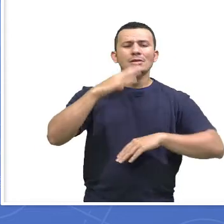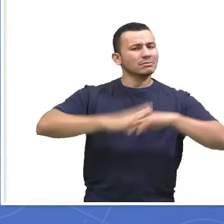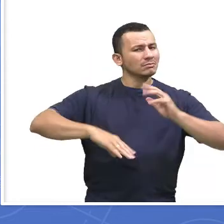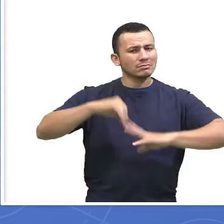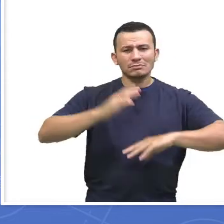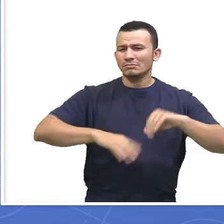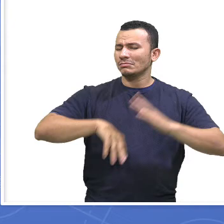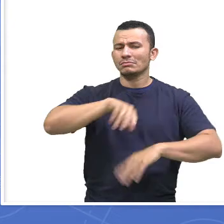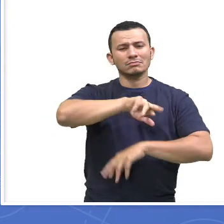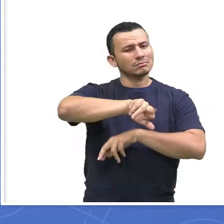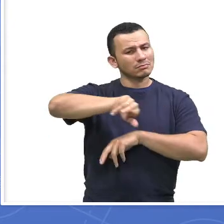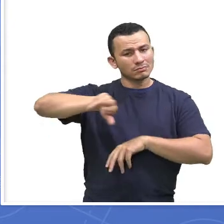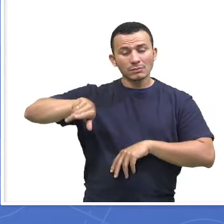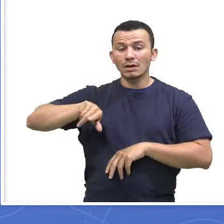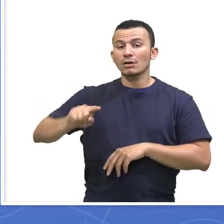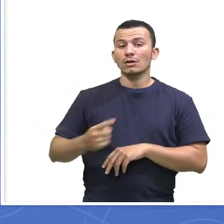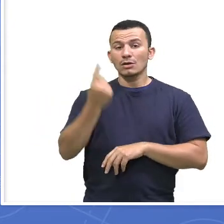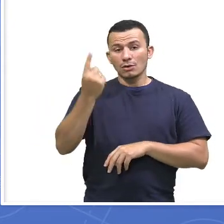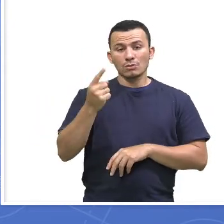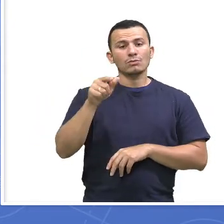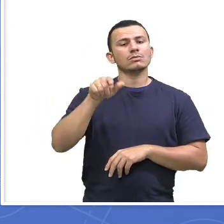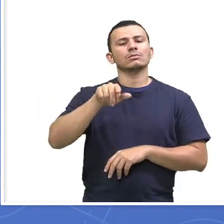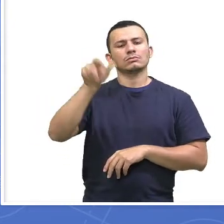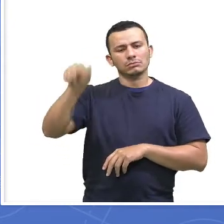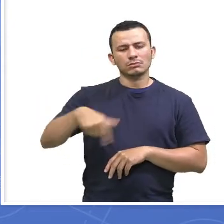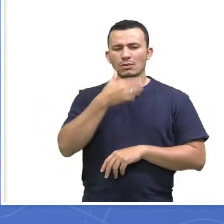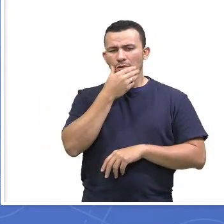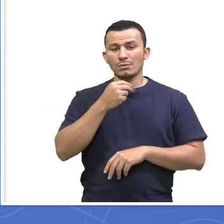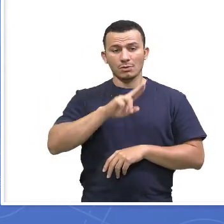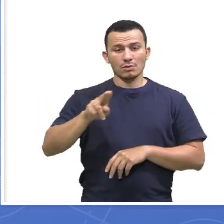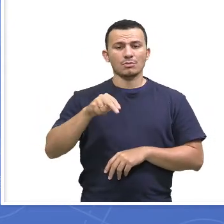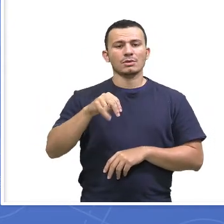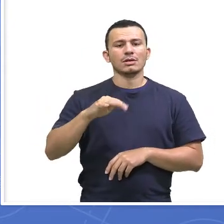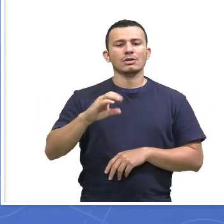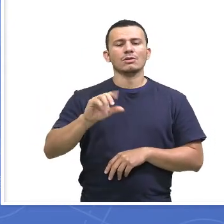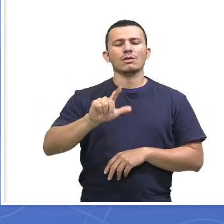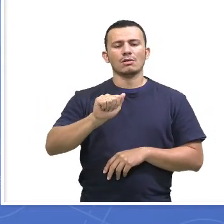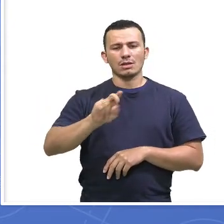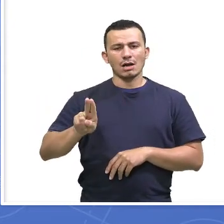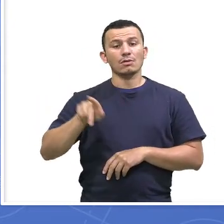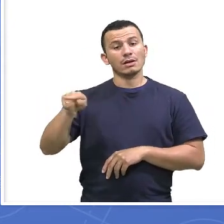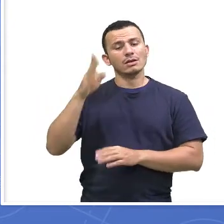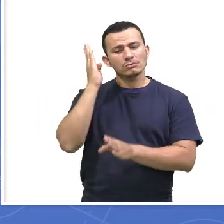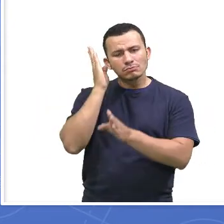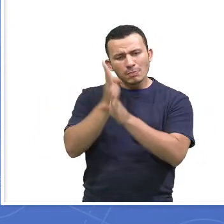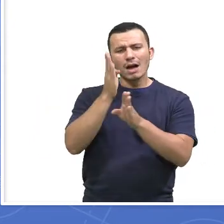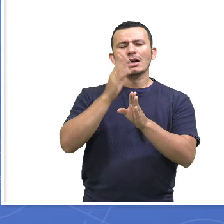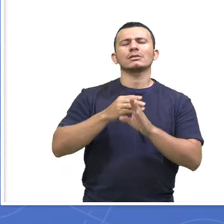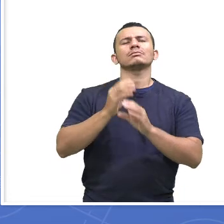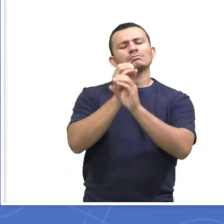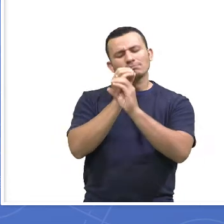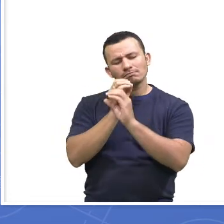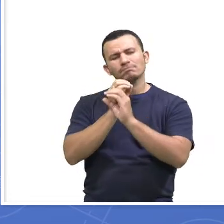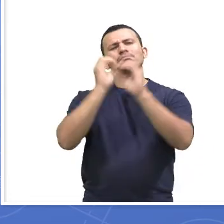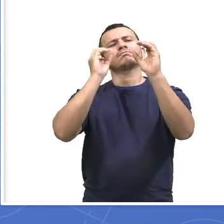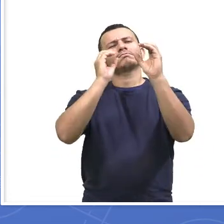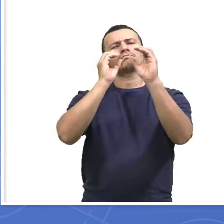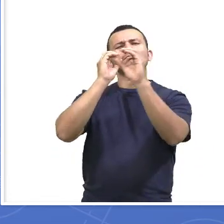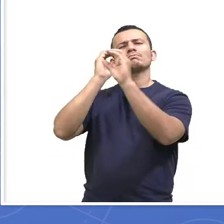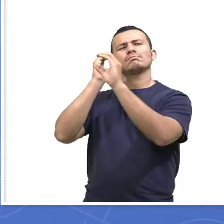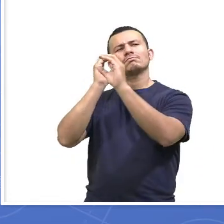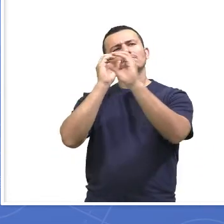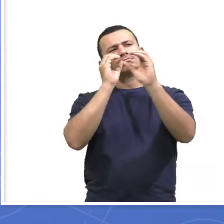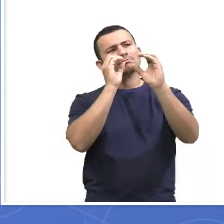foi justamente um desses aí, chamado Nicolau Copérnico, que ele descobriu, nas suas pesquisas, né, olhando para o céu lá, com seus